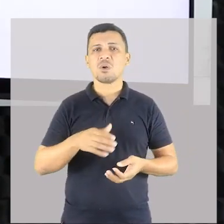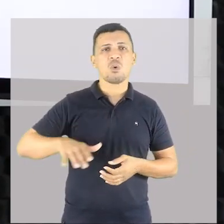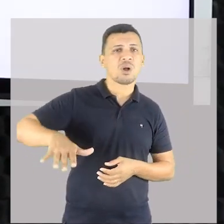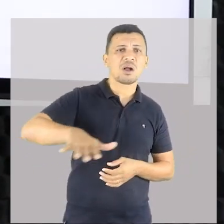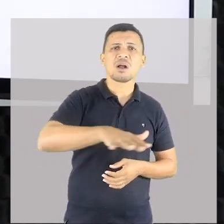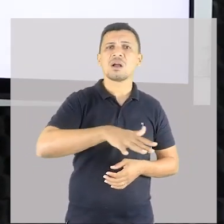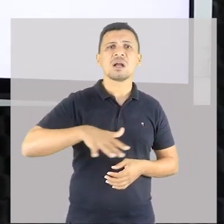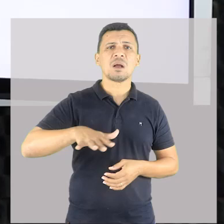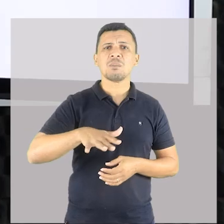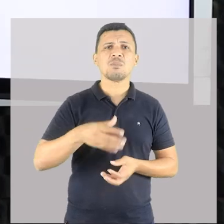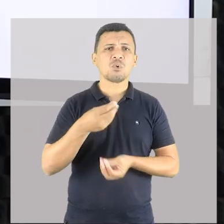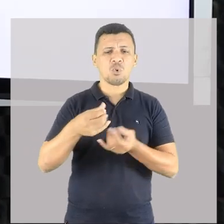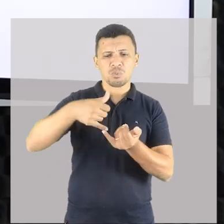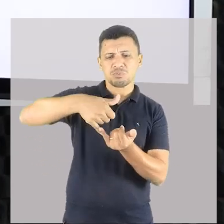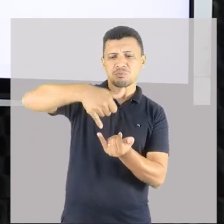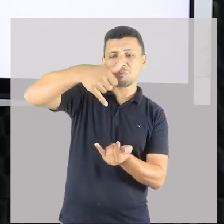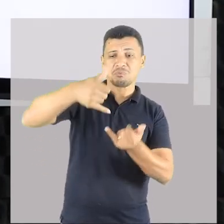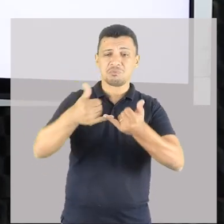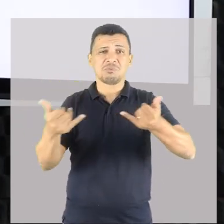campo?